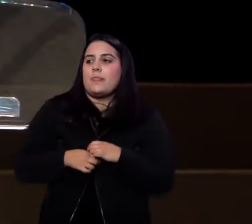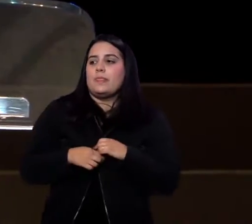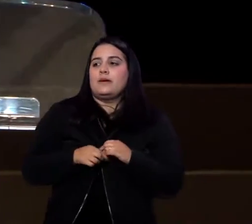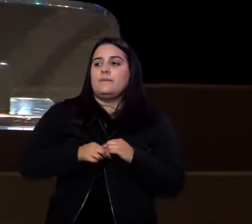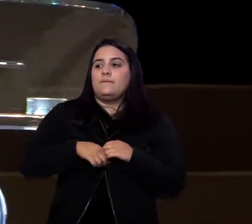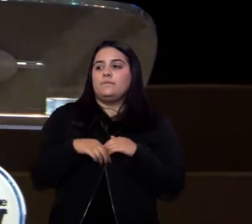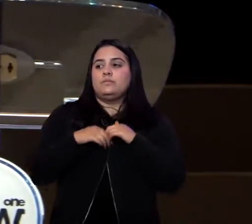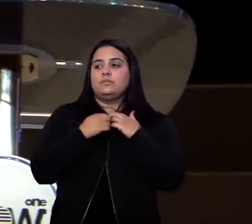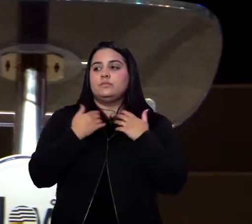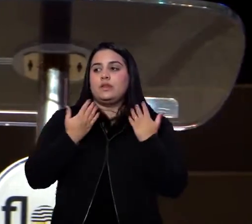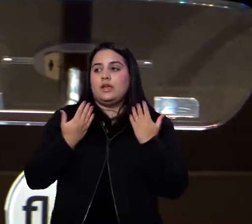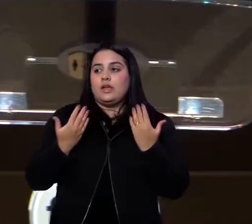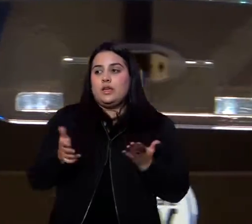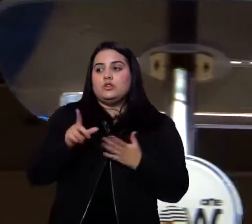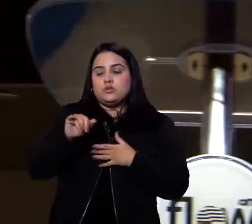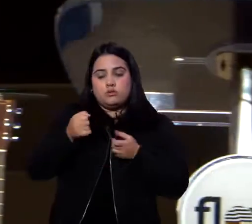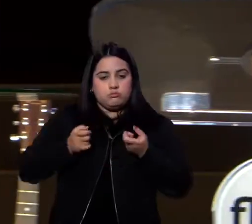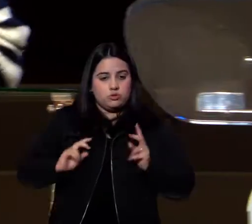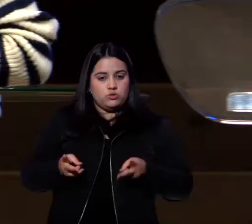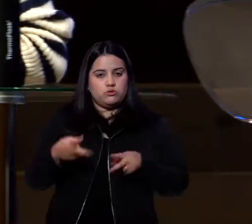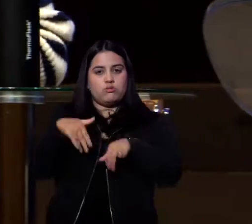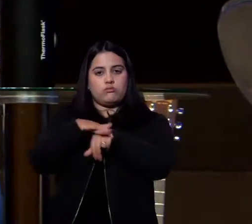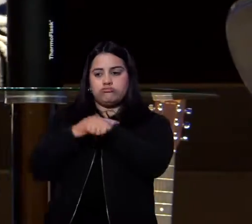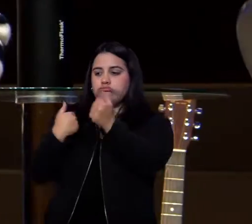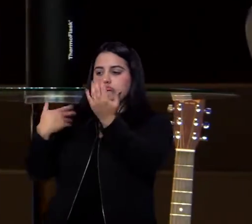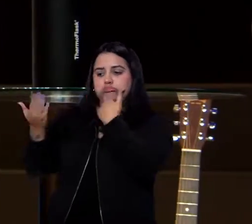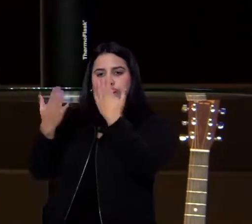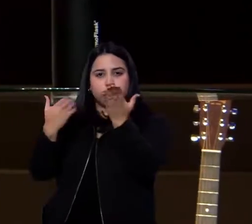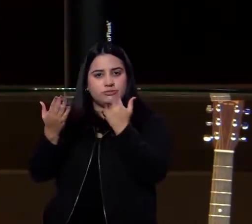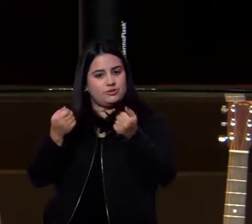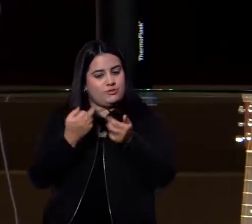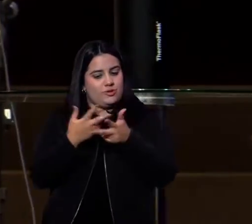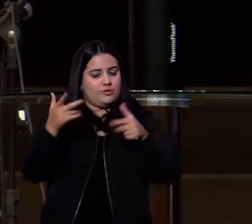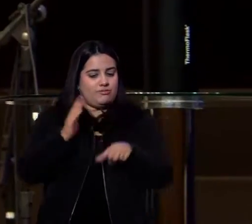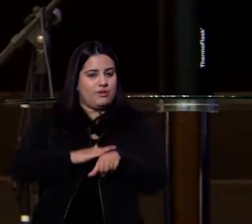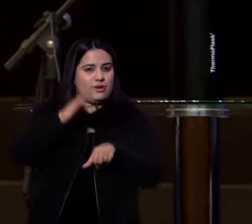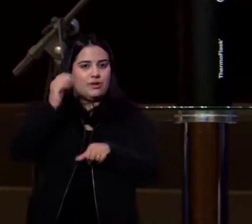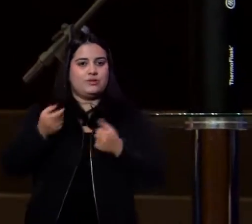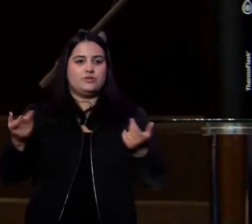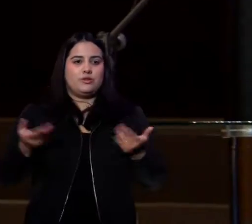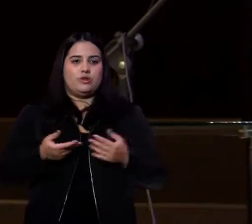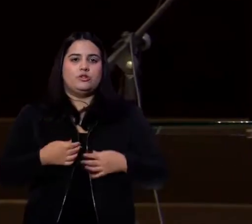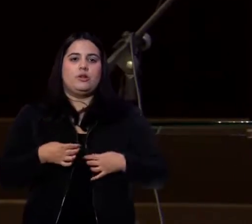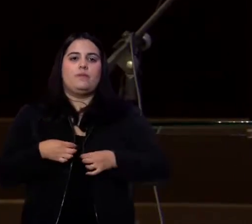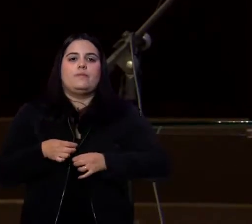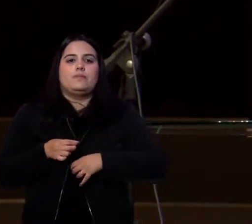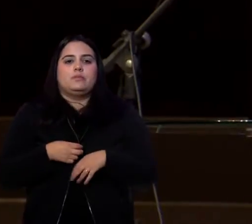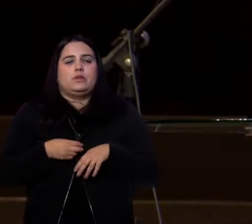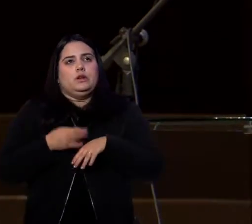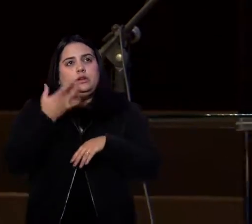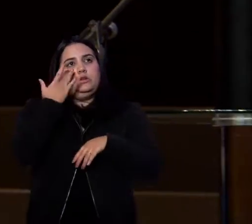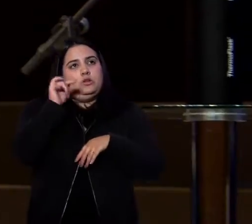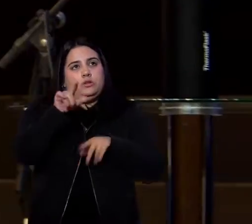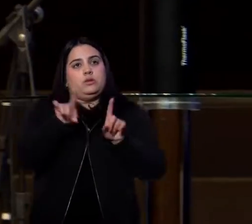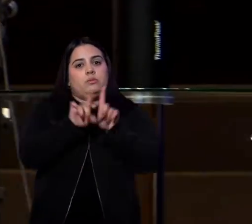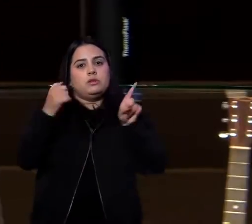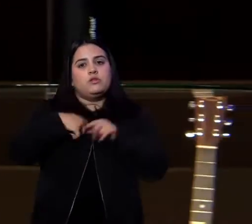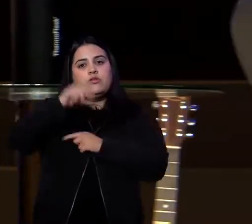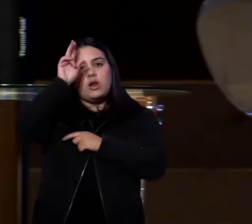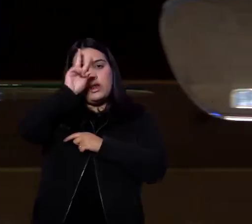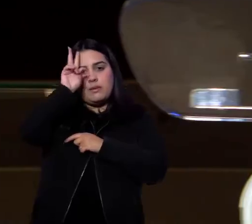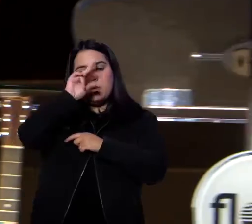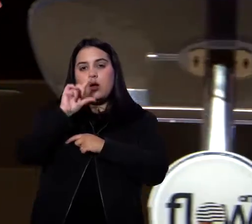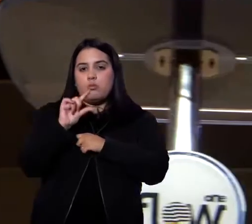vai continuar conversando sobre coisas maiores hoje, tá? E eu não sei vocês agora, mas eu vou relembrar um pouco do